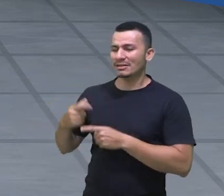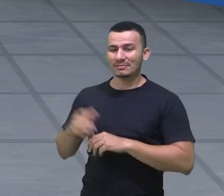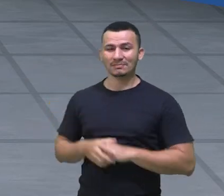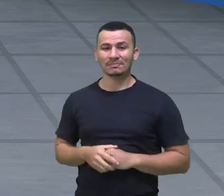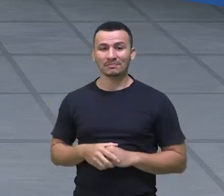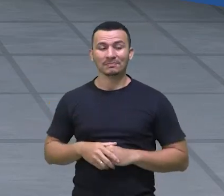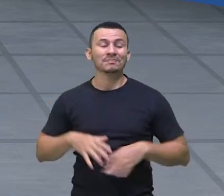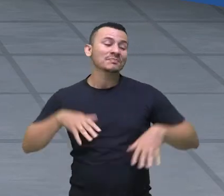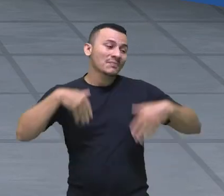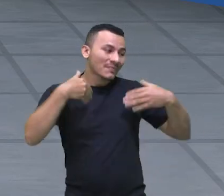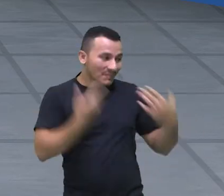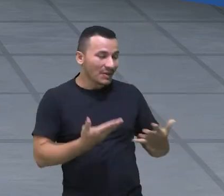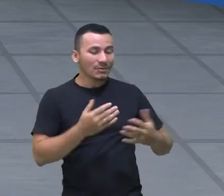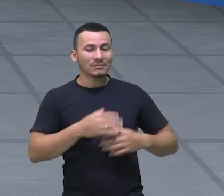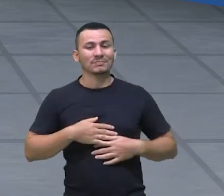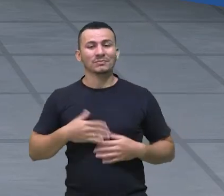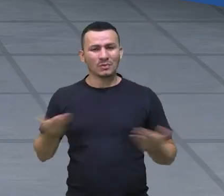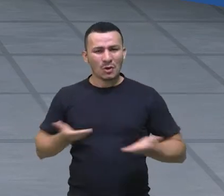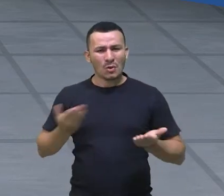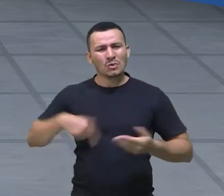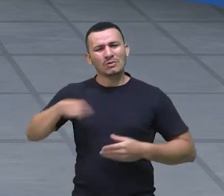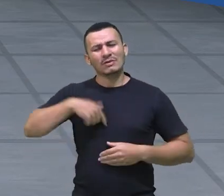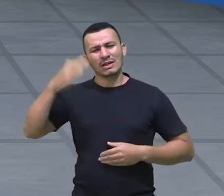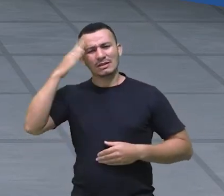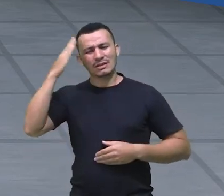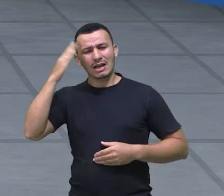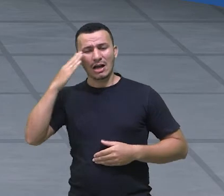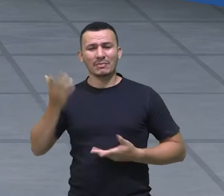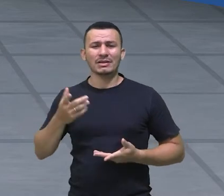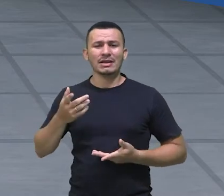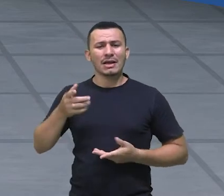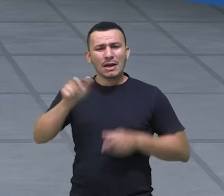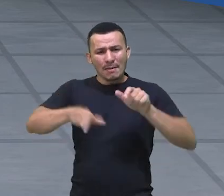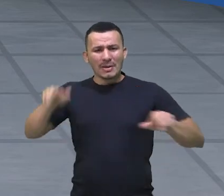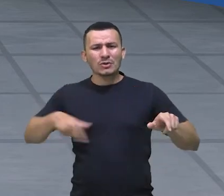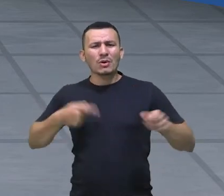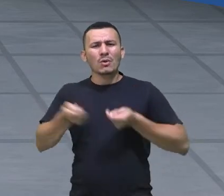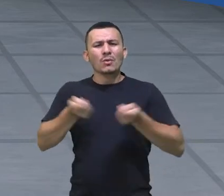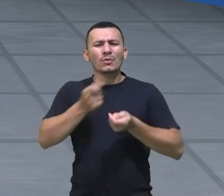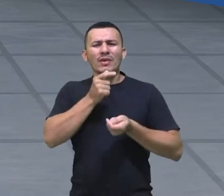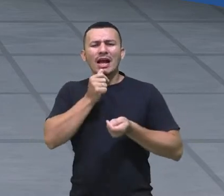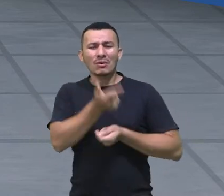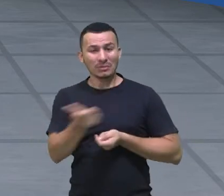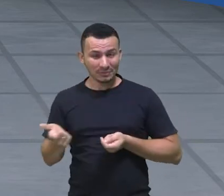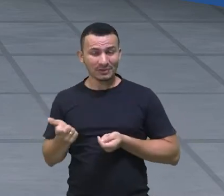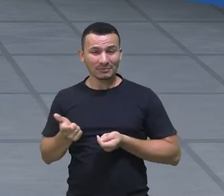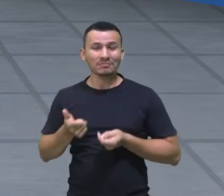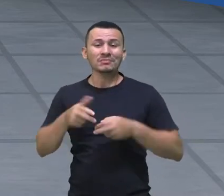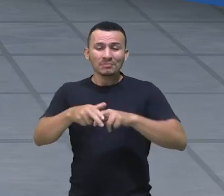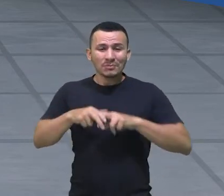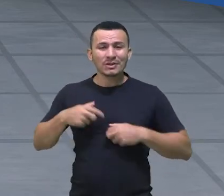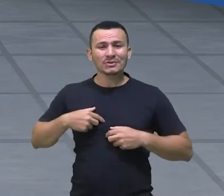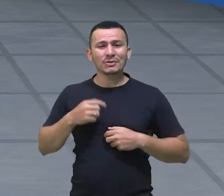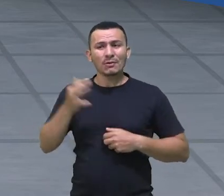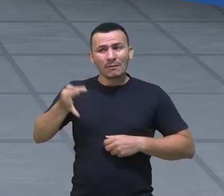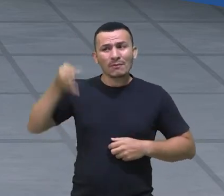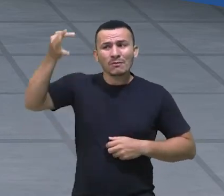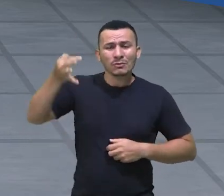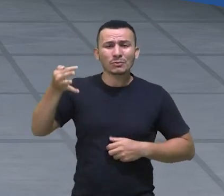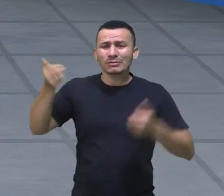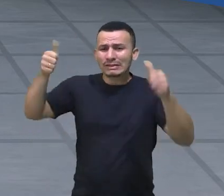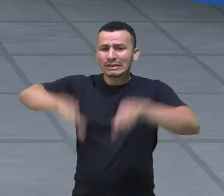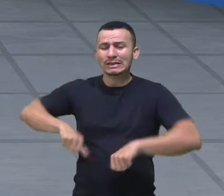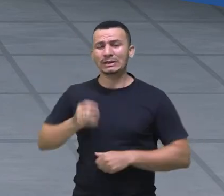Então, professora, atualmente muitas pessoas não têm economizado água. Dessa forma, tenho medo que a situação fique